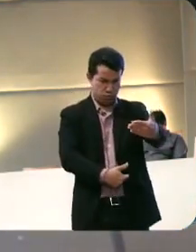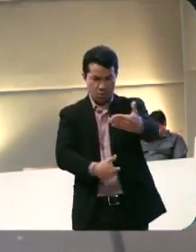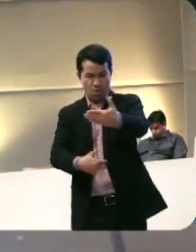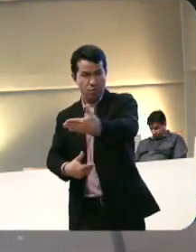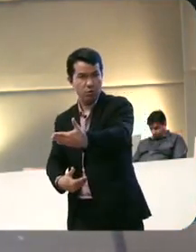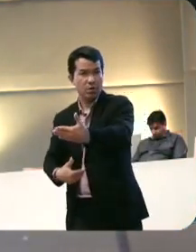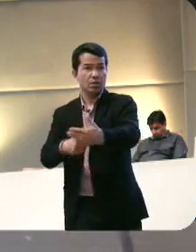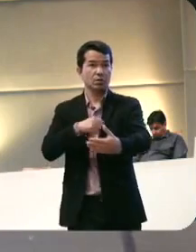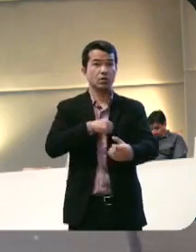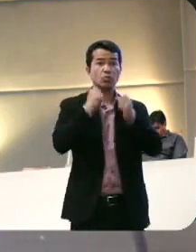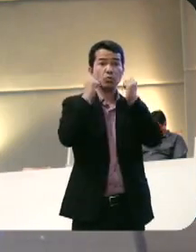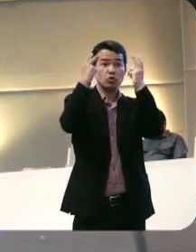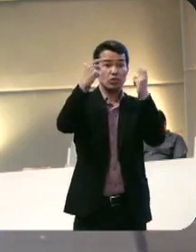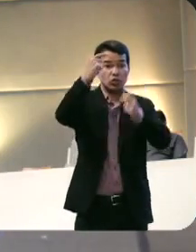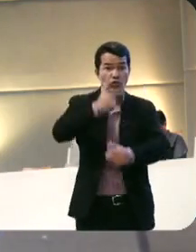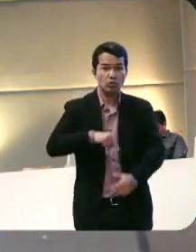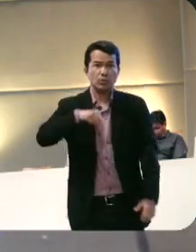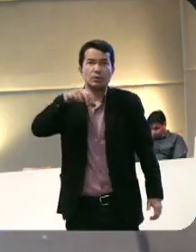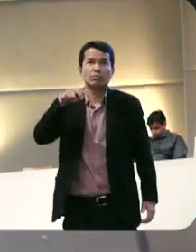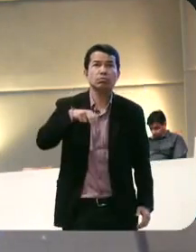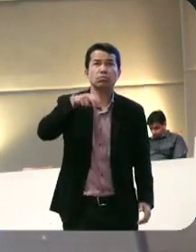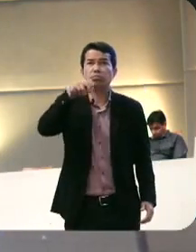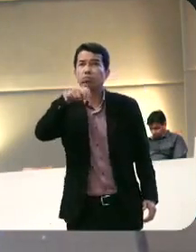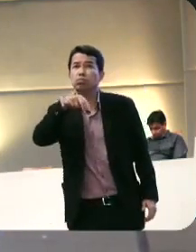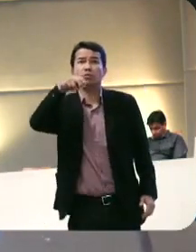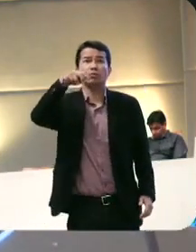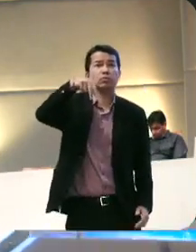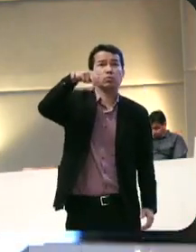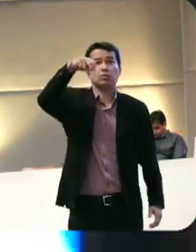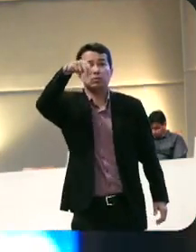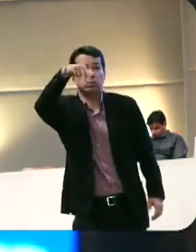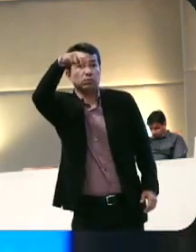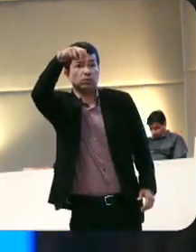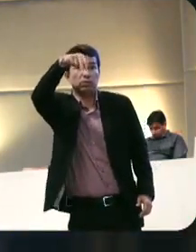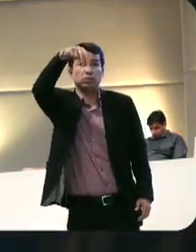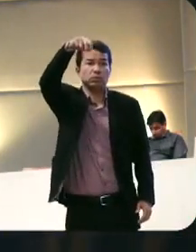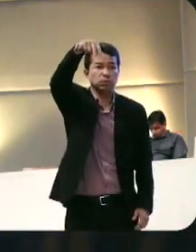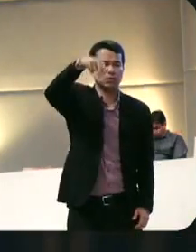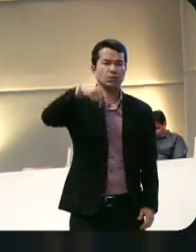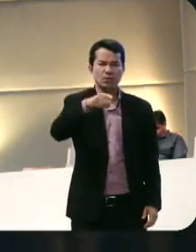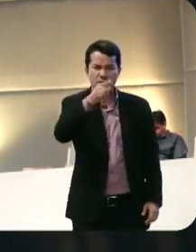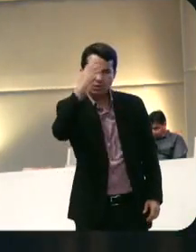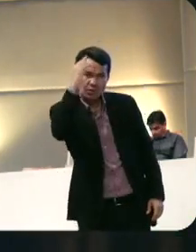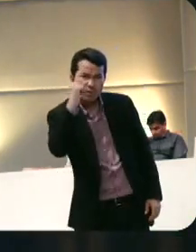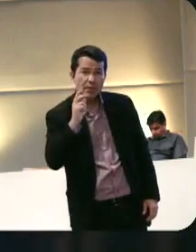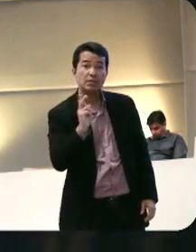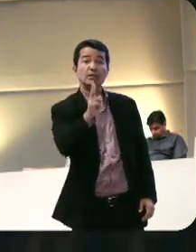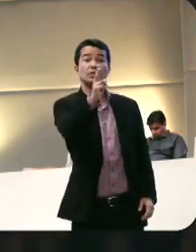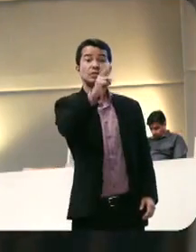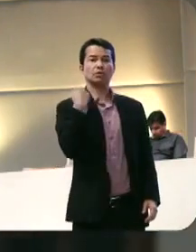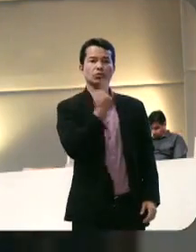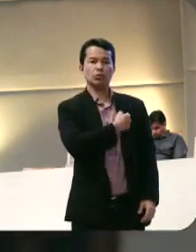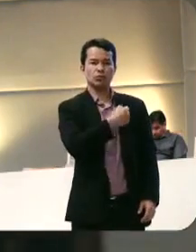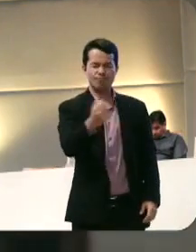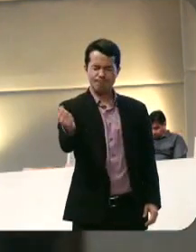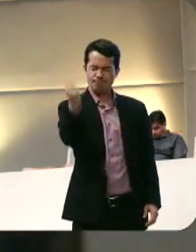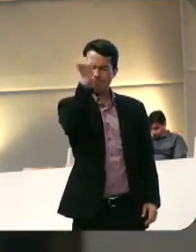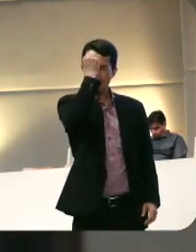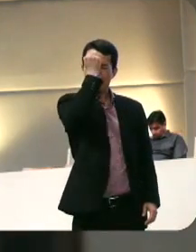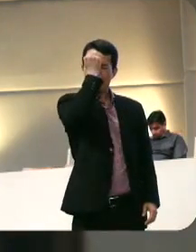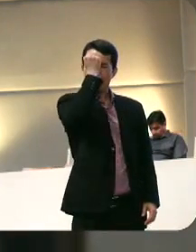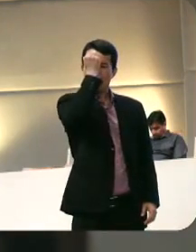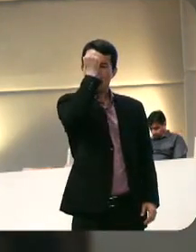a montanha. Mas quando ele volta para o Sinai, querido, toda vez que nós restauramos altares na nossa vida, a